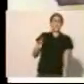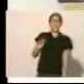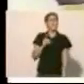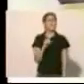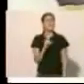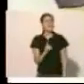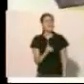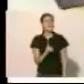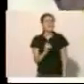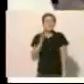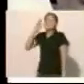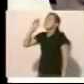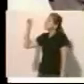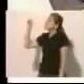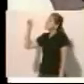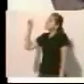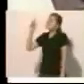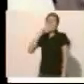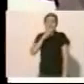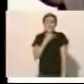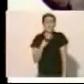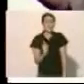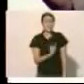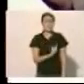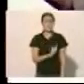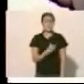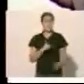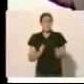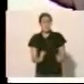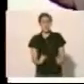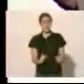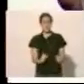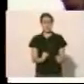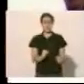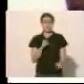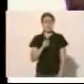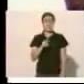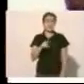Foi papai, foi mamãe, foi meu irmão, foi minha irmã, foi meu tio.